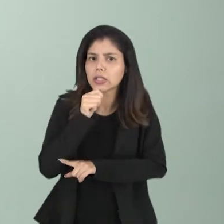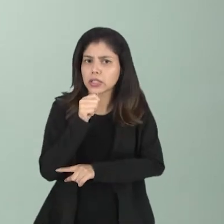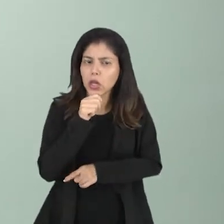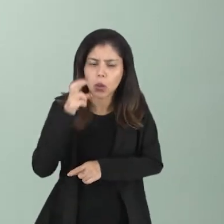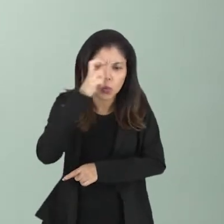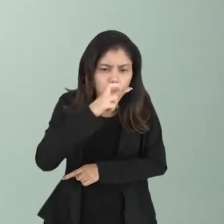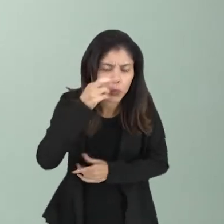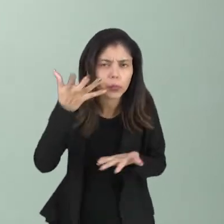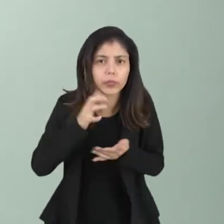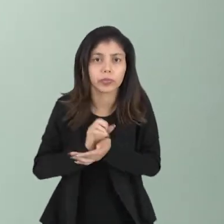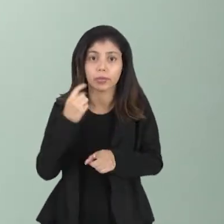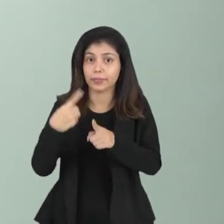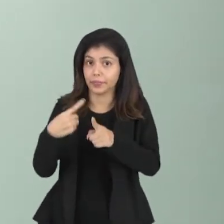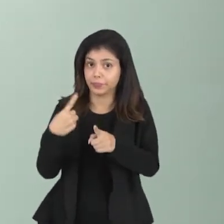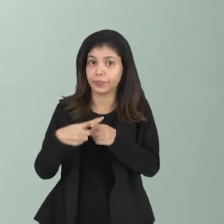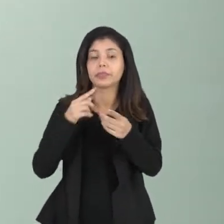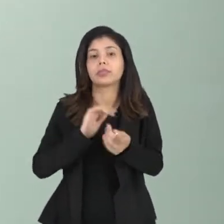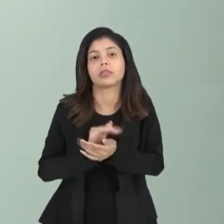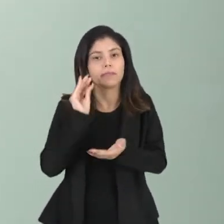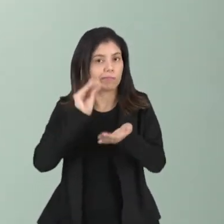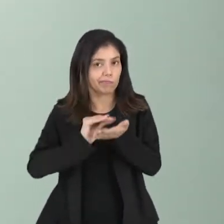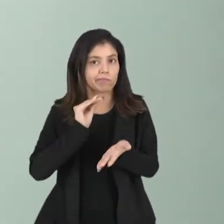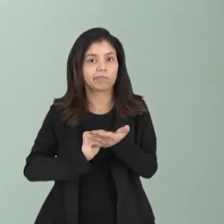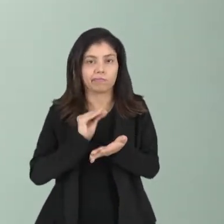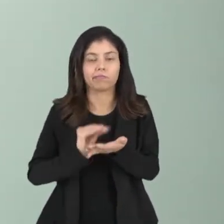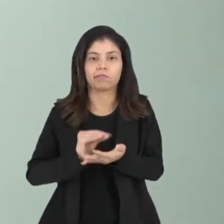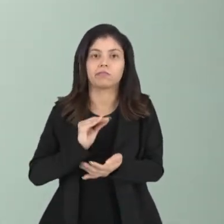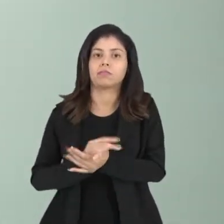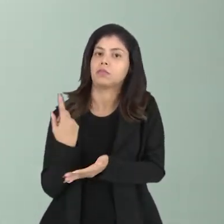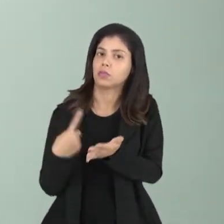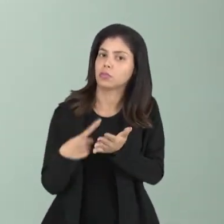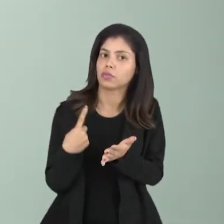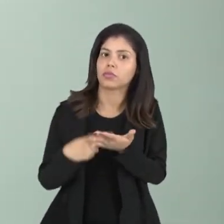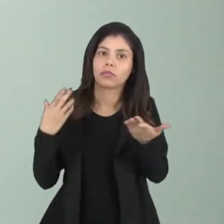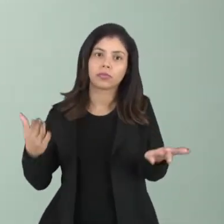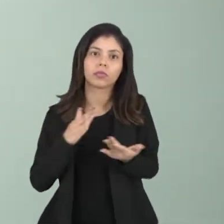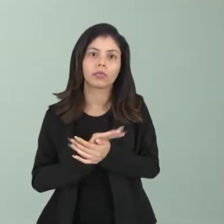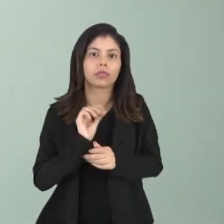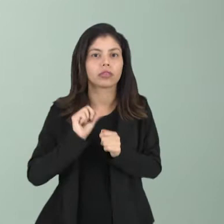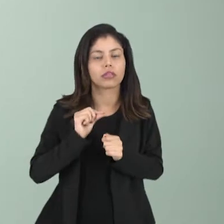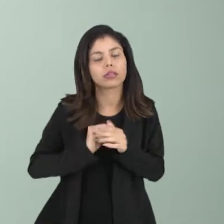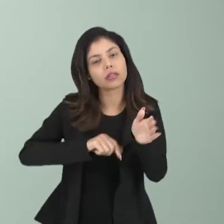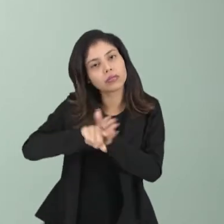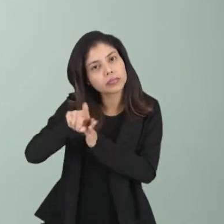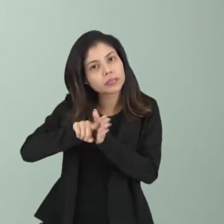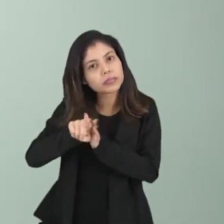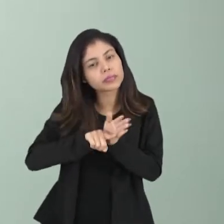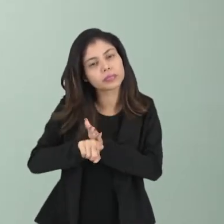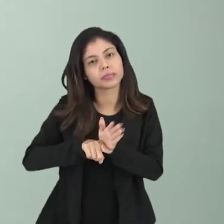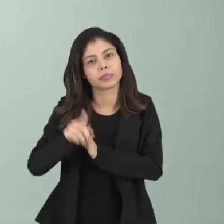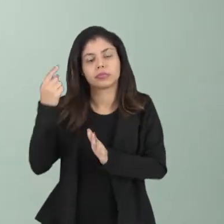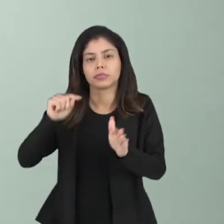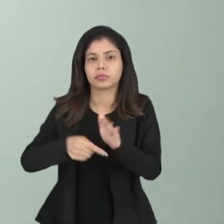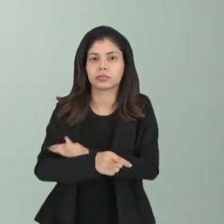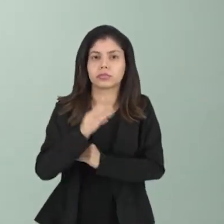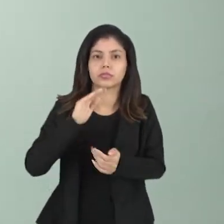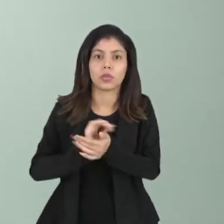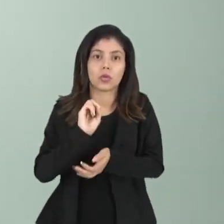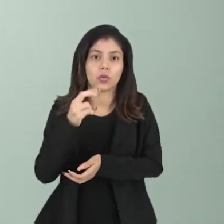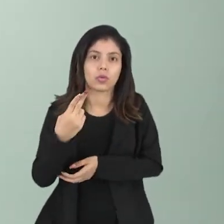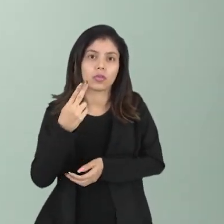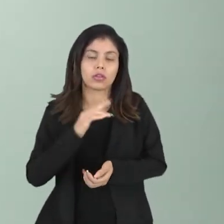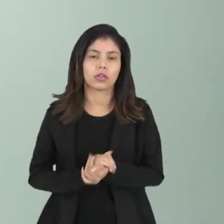teve interesse, ou porque faltou condições para poder fazer essa pesquisa, se adentrar, ou